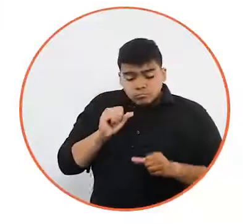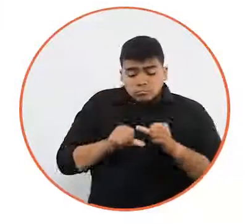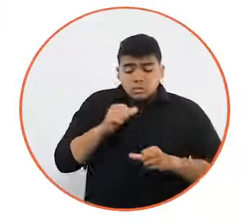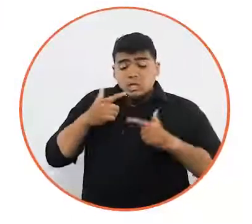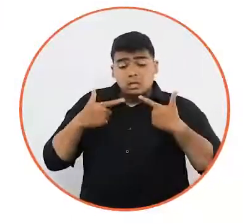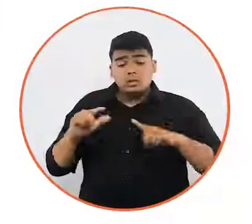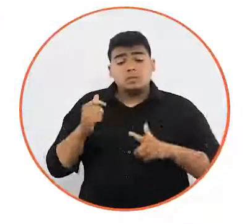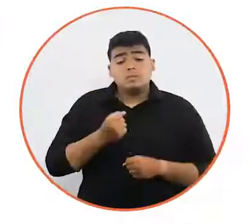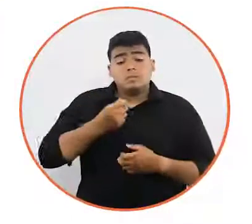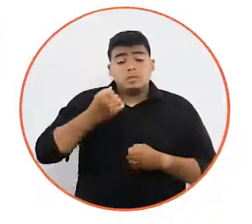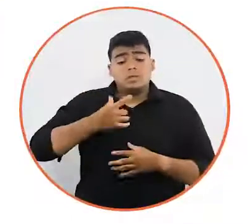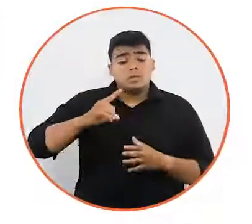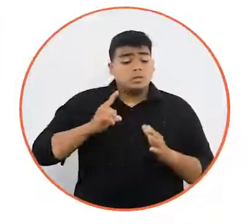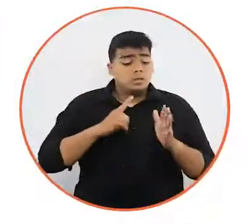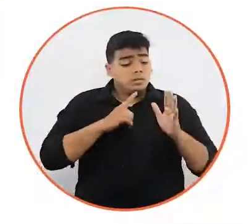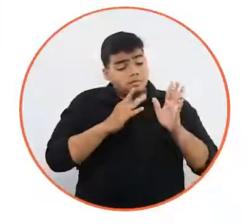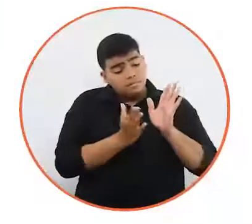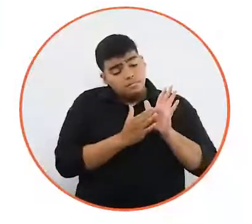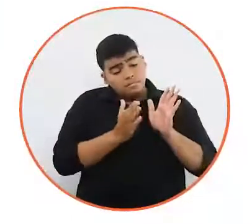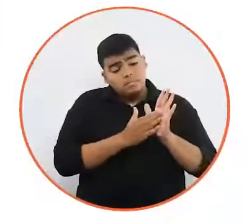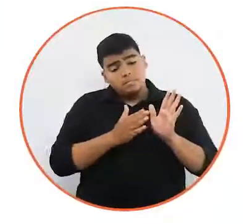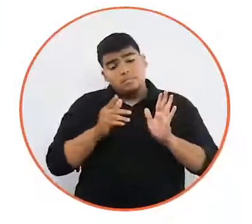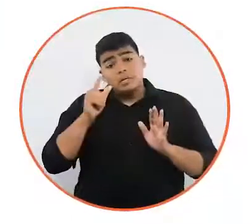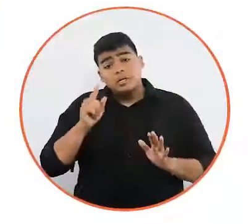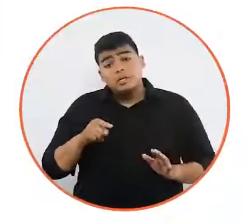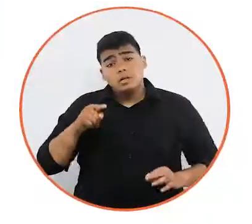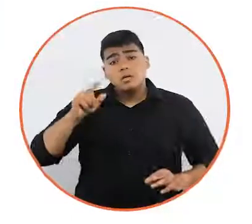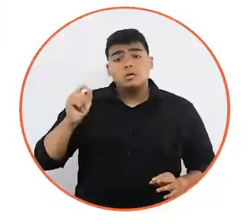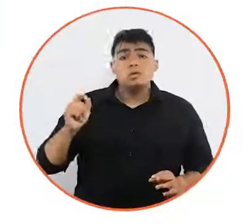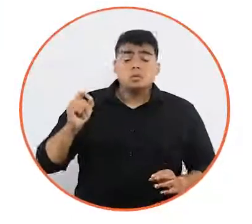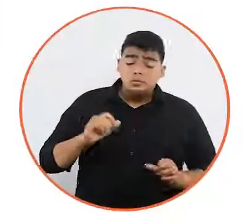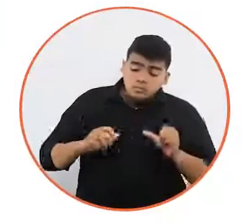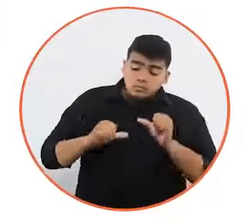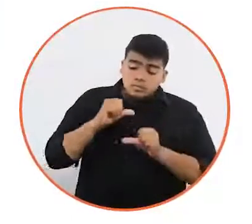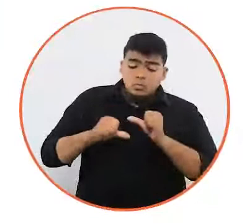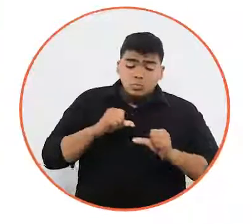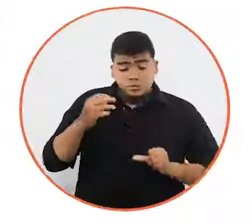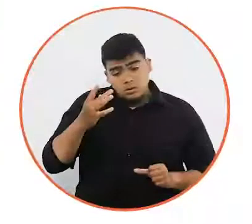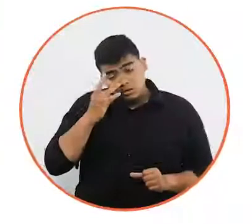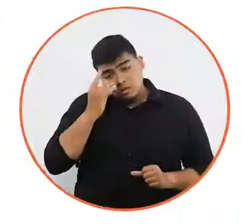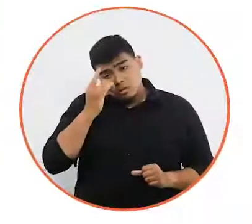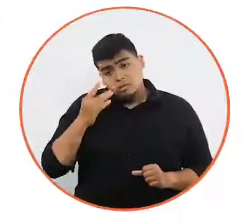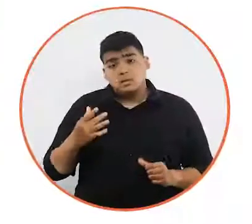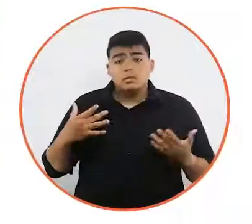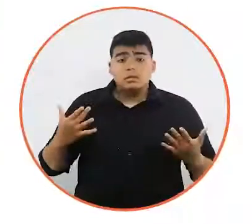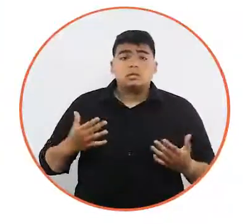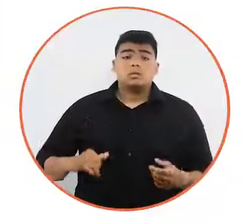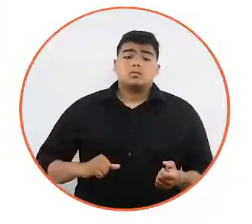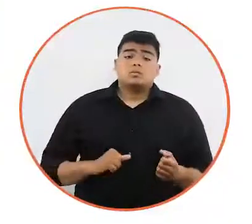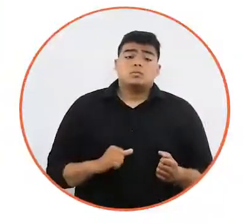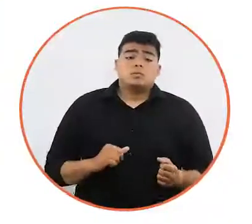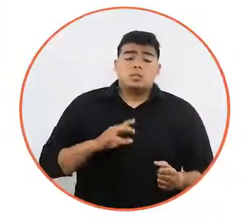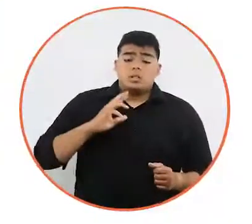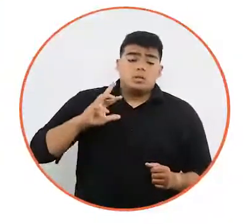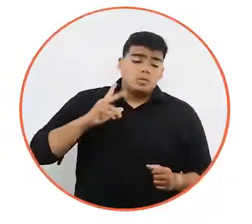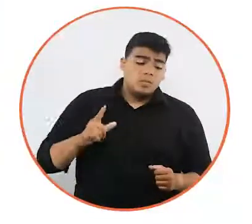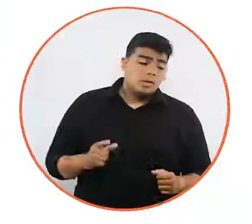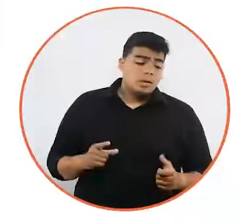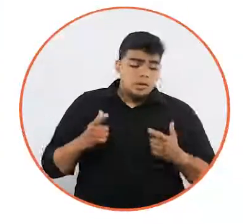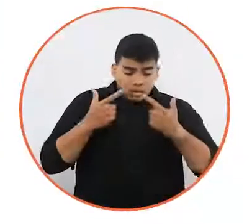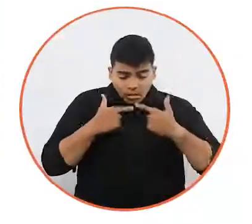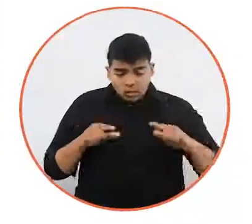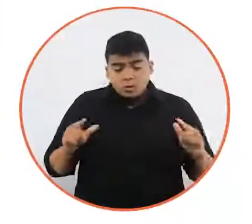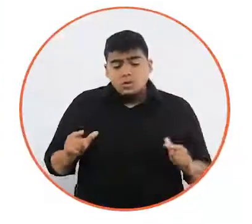ela tem essa proposta que é exatamente de recriar a realidade. Ou seja, não é uma